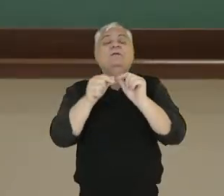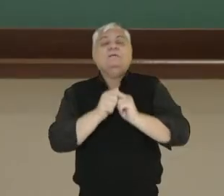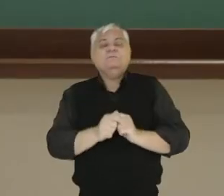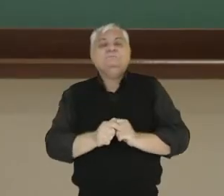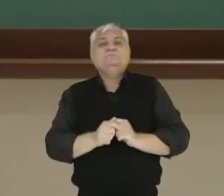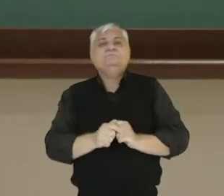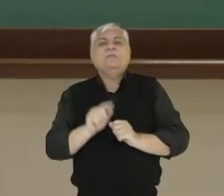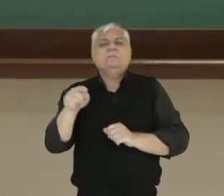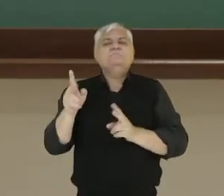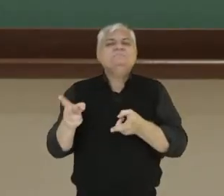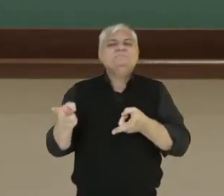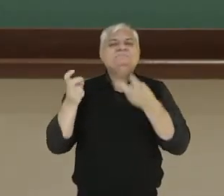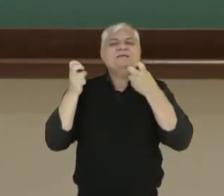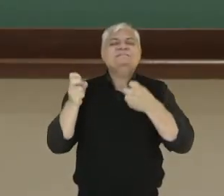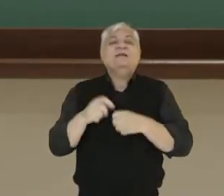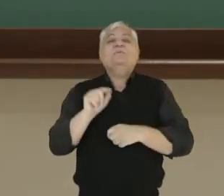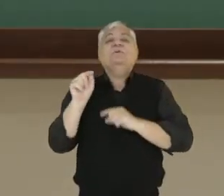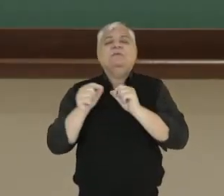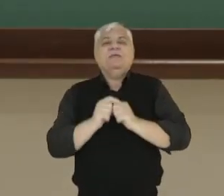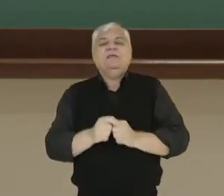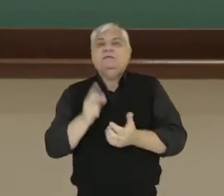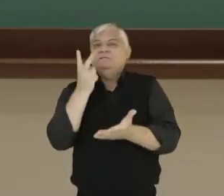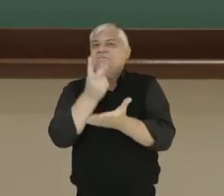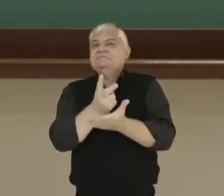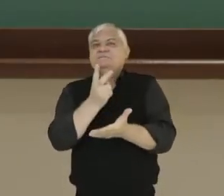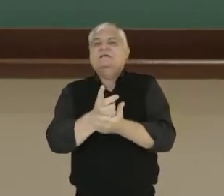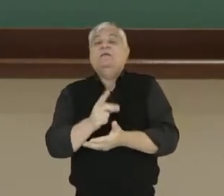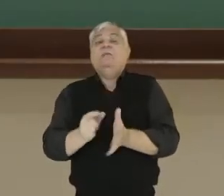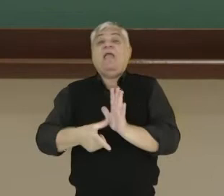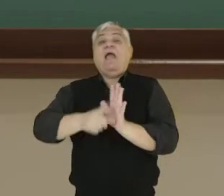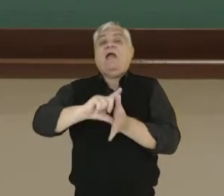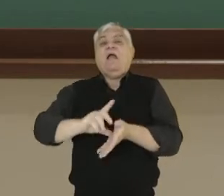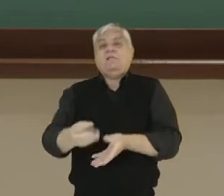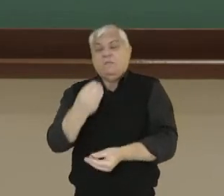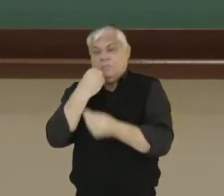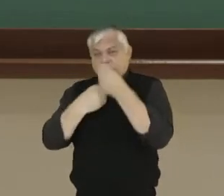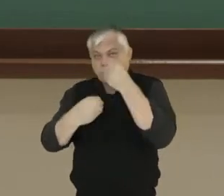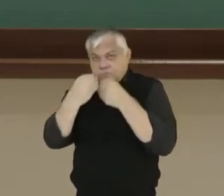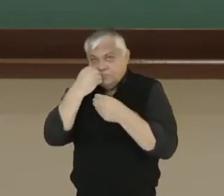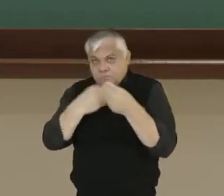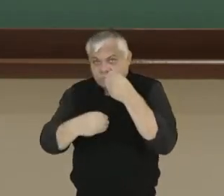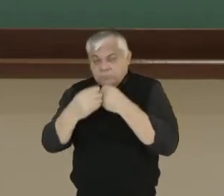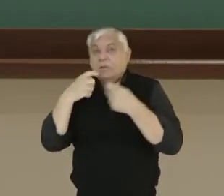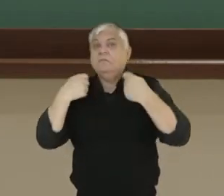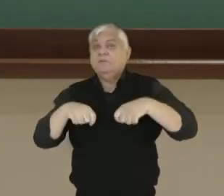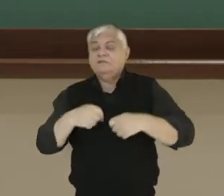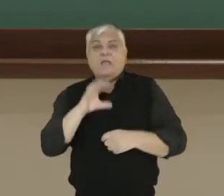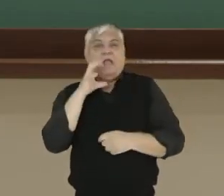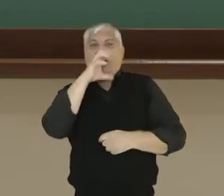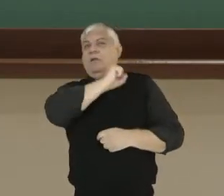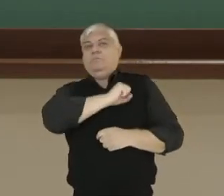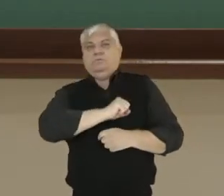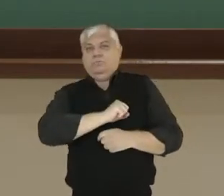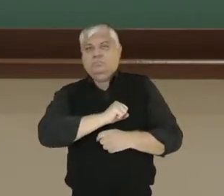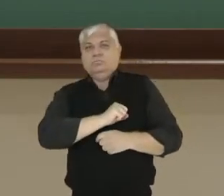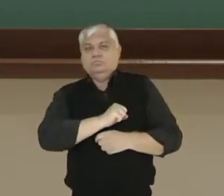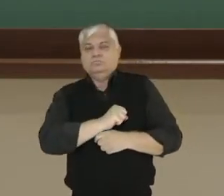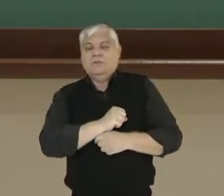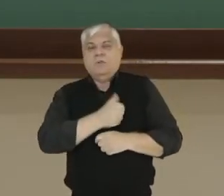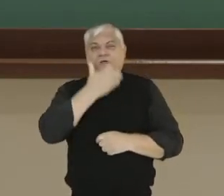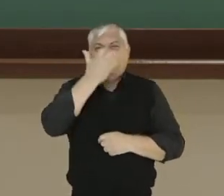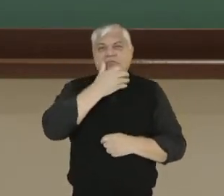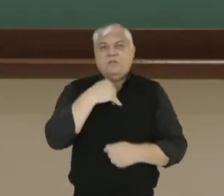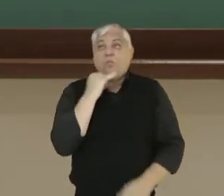tu perceba sempre que você tem que se alimentar, certo? Você tem que dar muitas vezes uma energia rápida para você poder absorver. Se você é